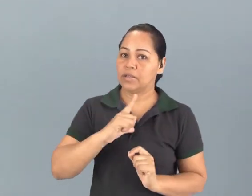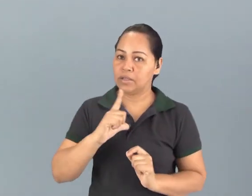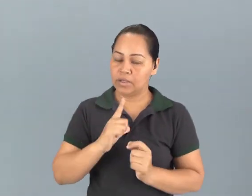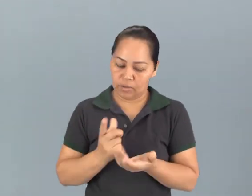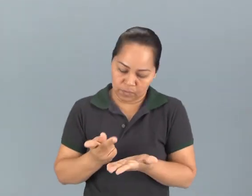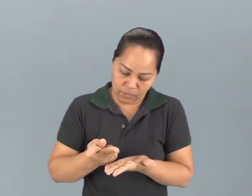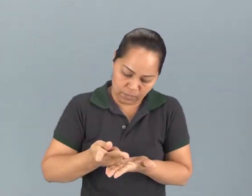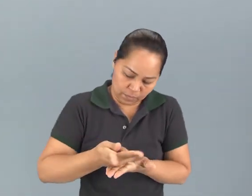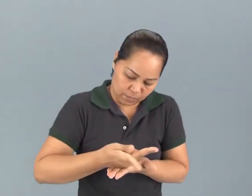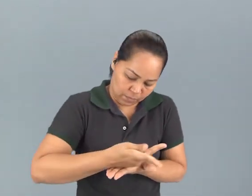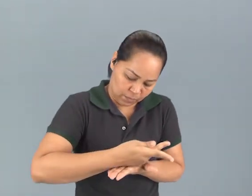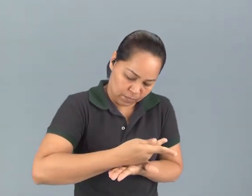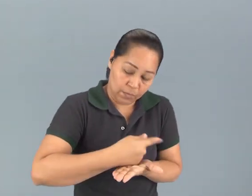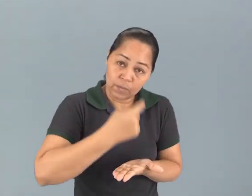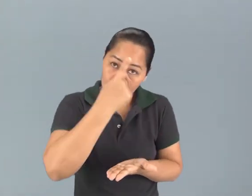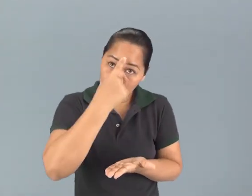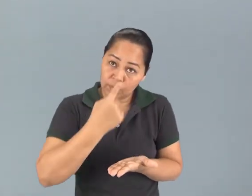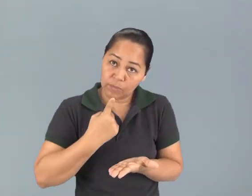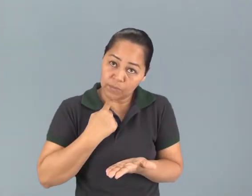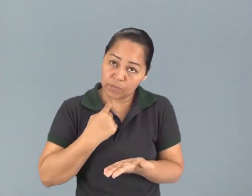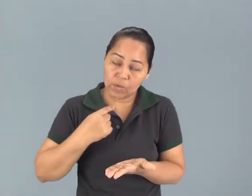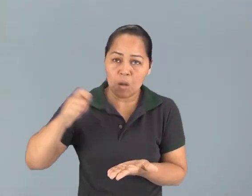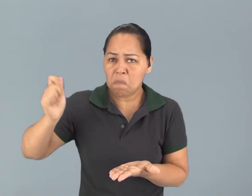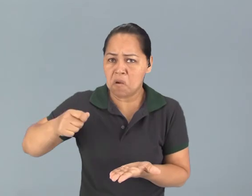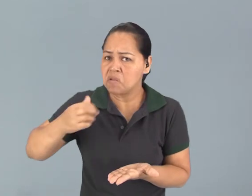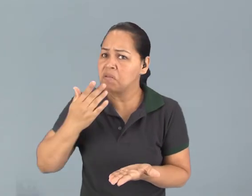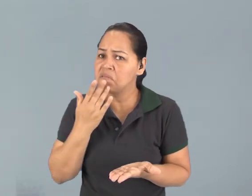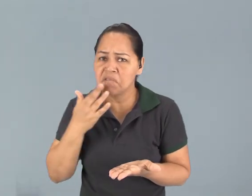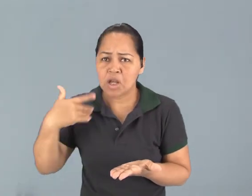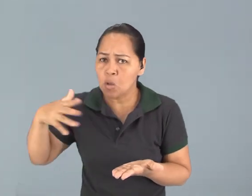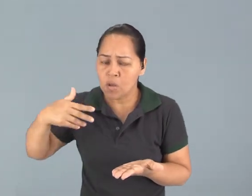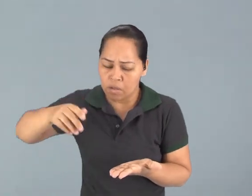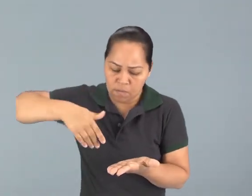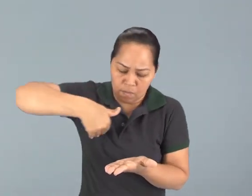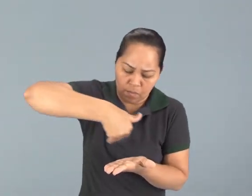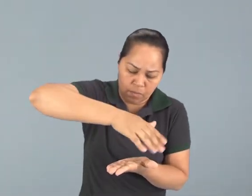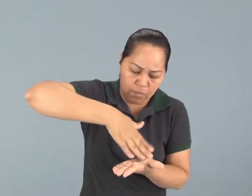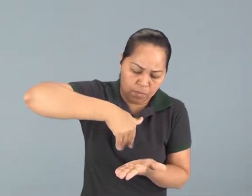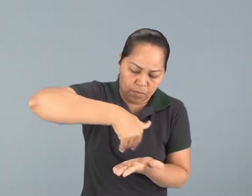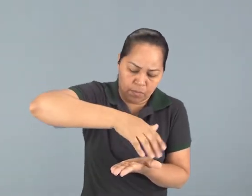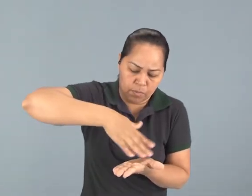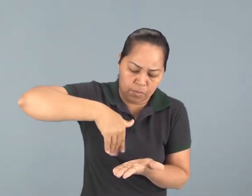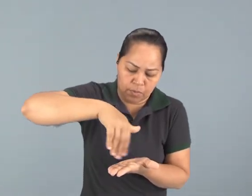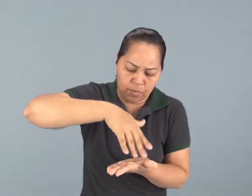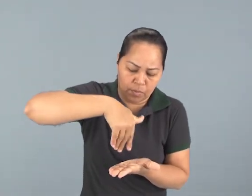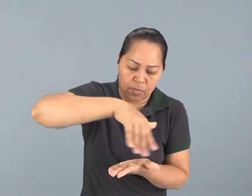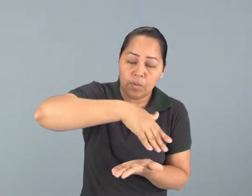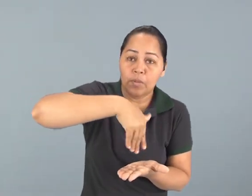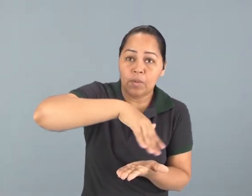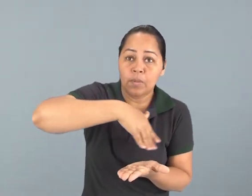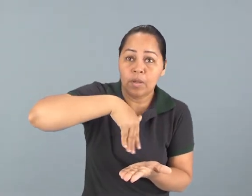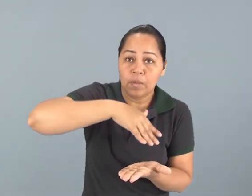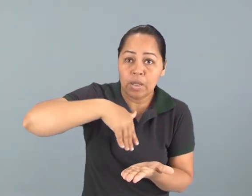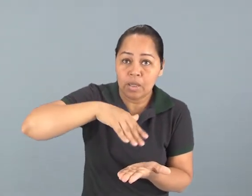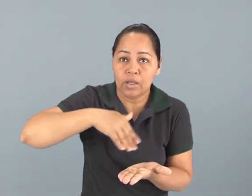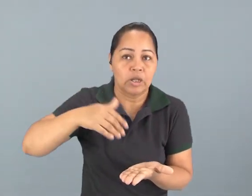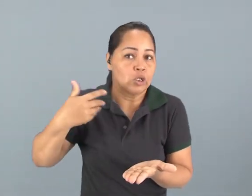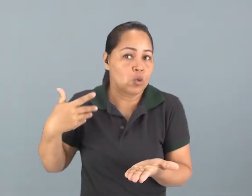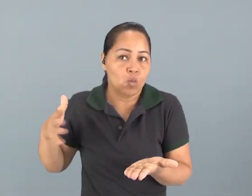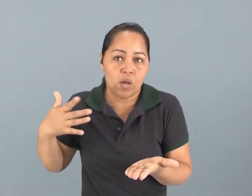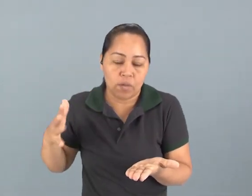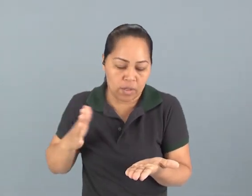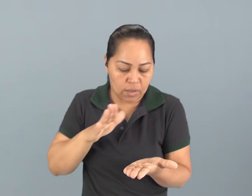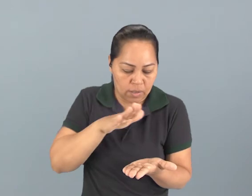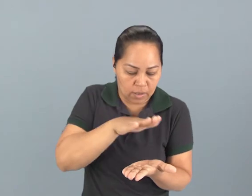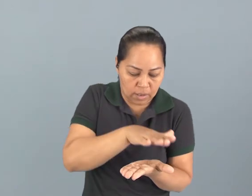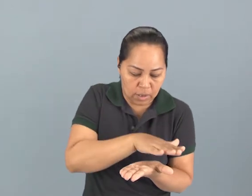papel desenhada com tinta guache ou qualquer outra tinta, pode ser tinta para tecido também. Você faz o desenho de um lado